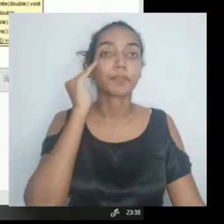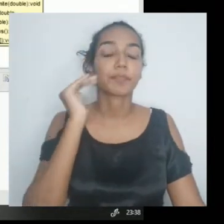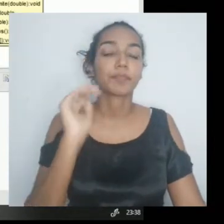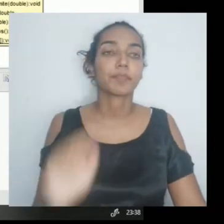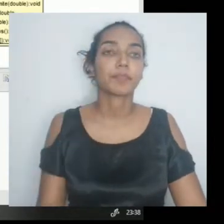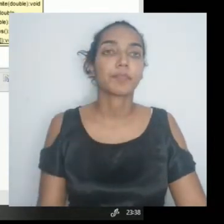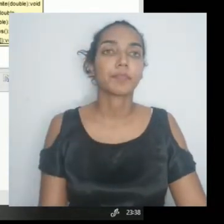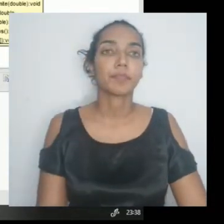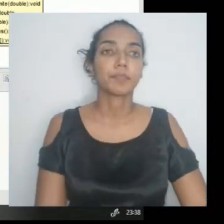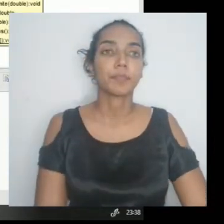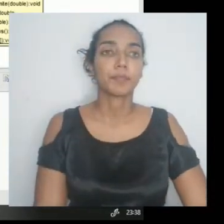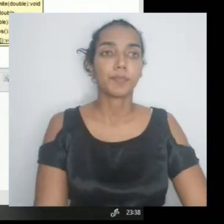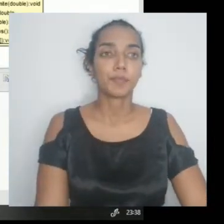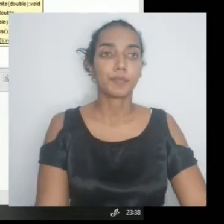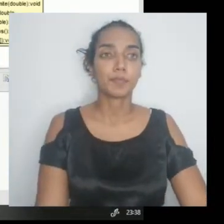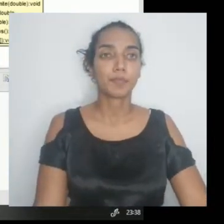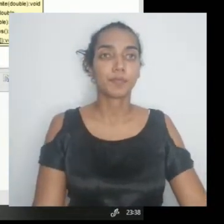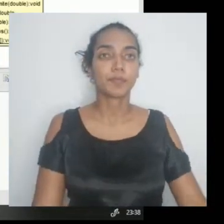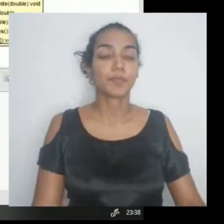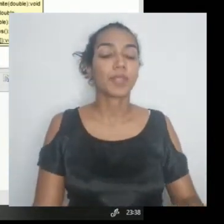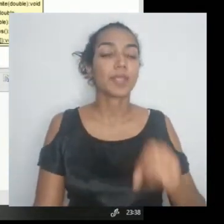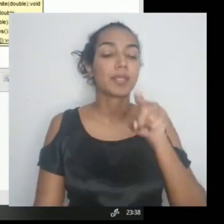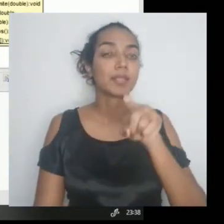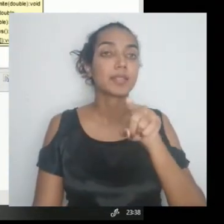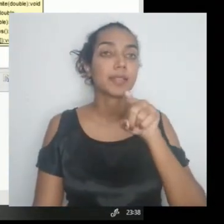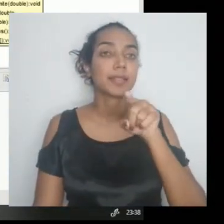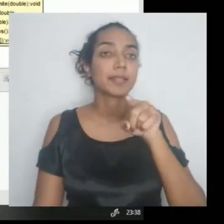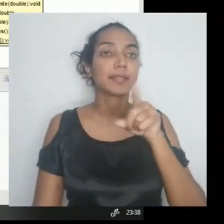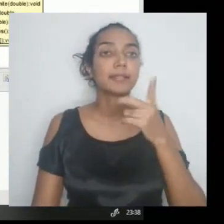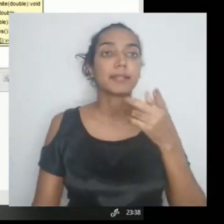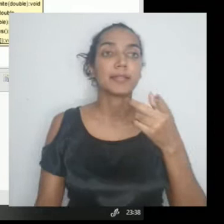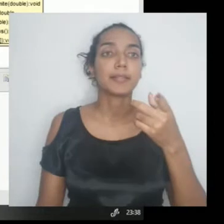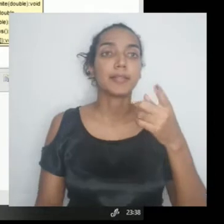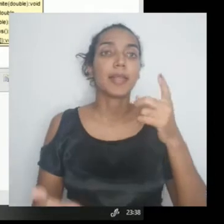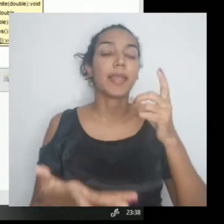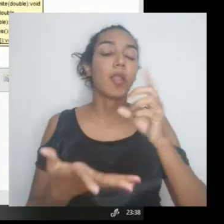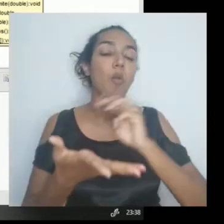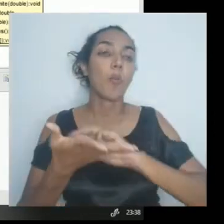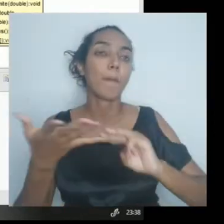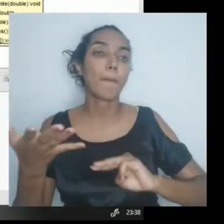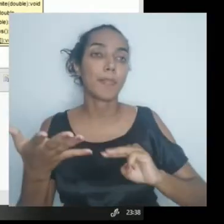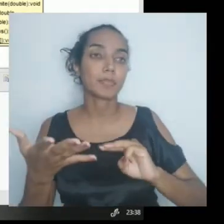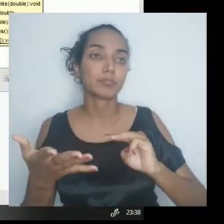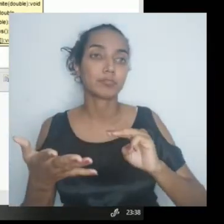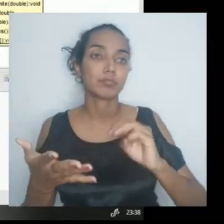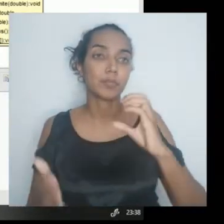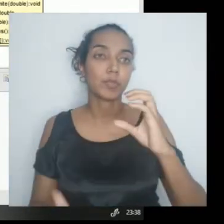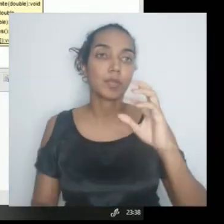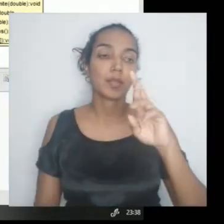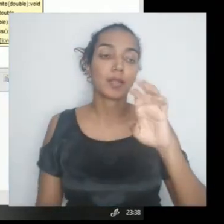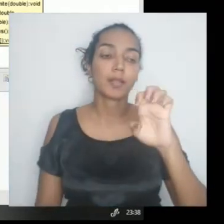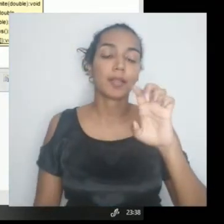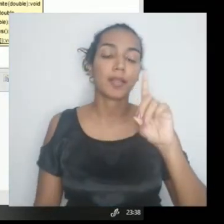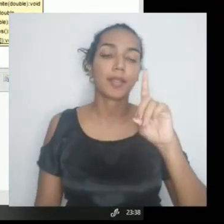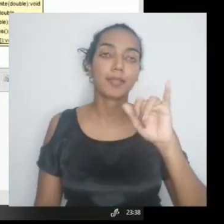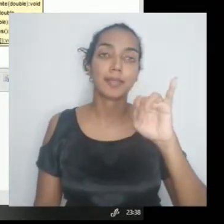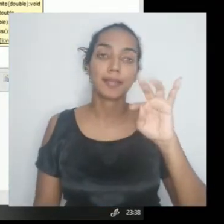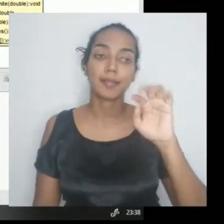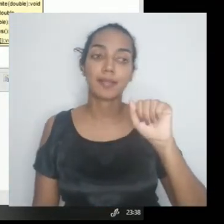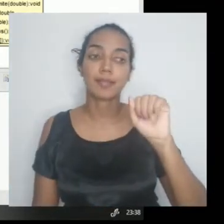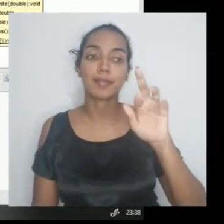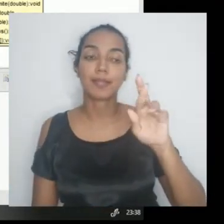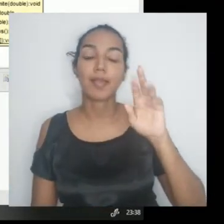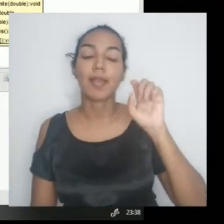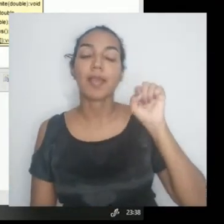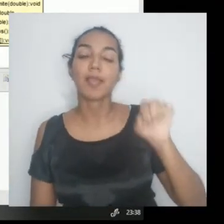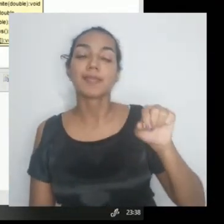Isso aqui equivale exatamente a chamar o método creditar, certo? Óbvio que o método creditar pode ter alguma validação. Então, se a gente